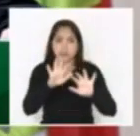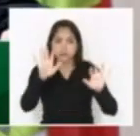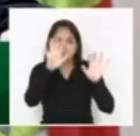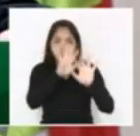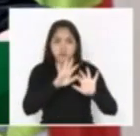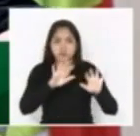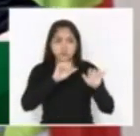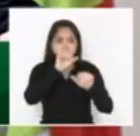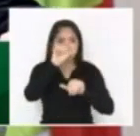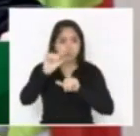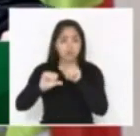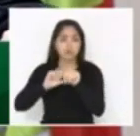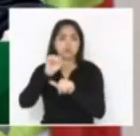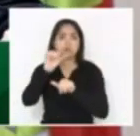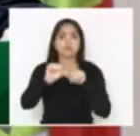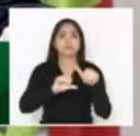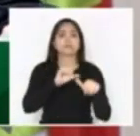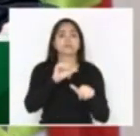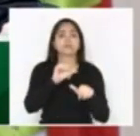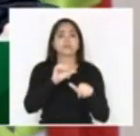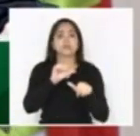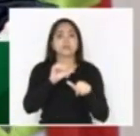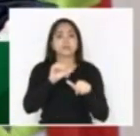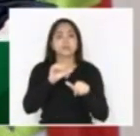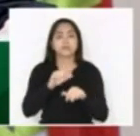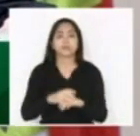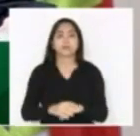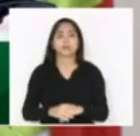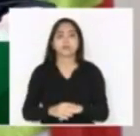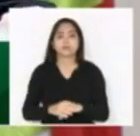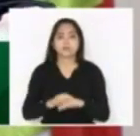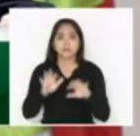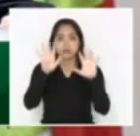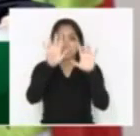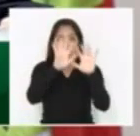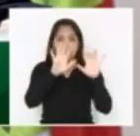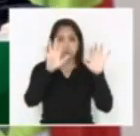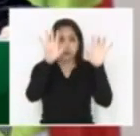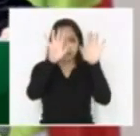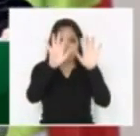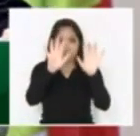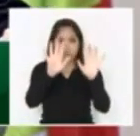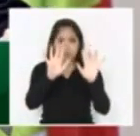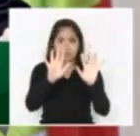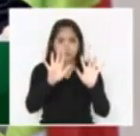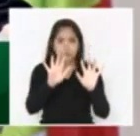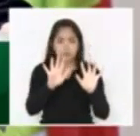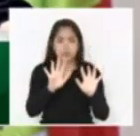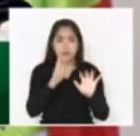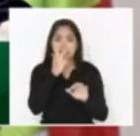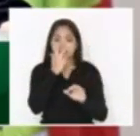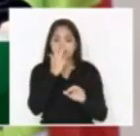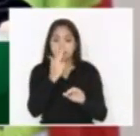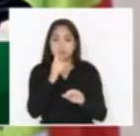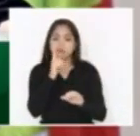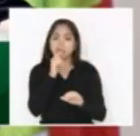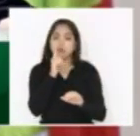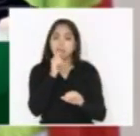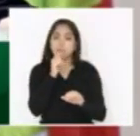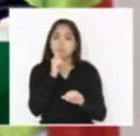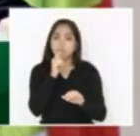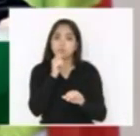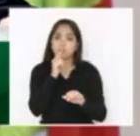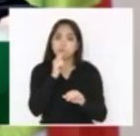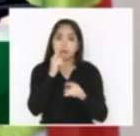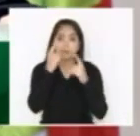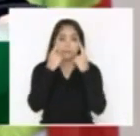altera. A umidade forma pequenas gotas que parecem lágrimas ao